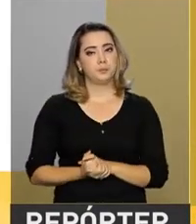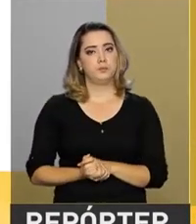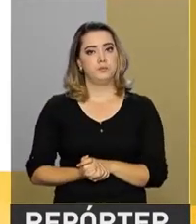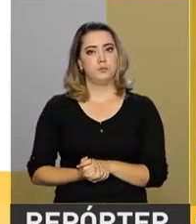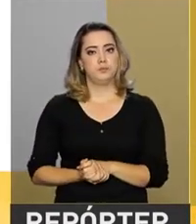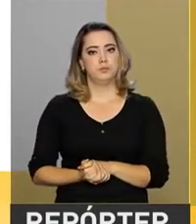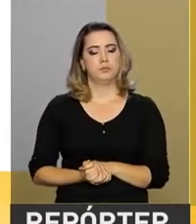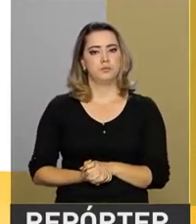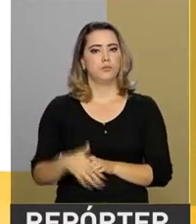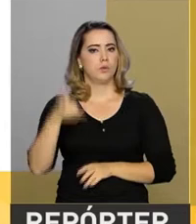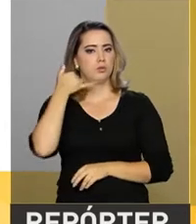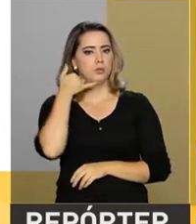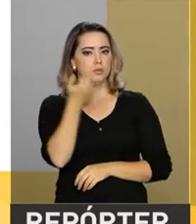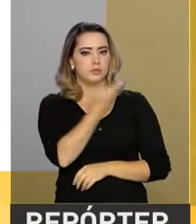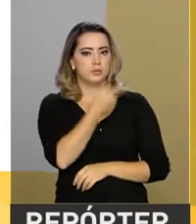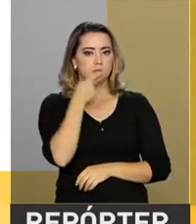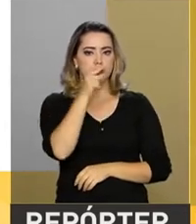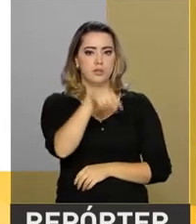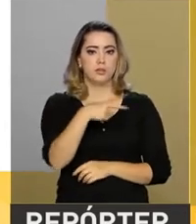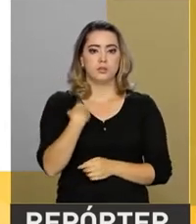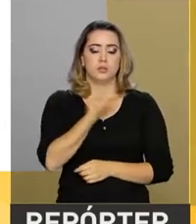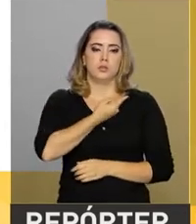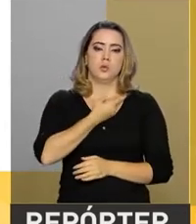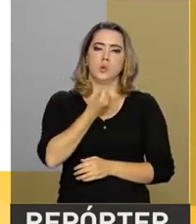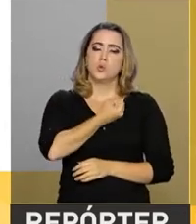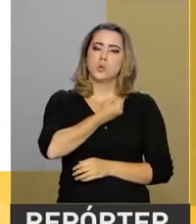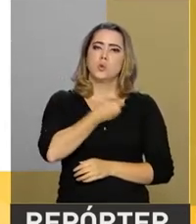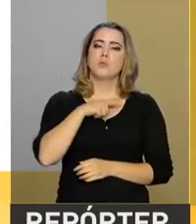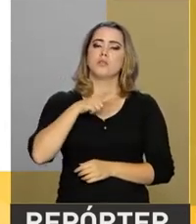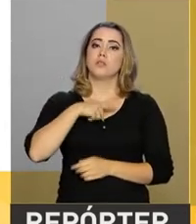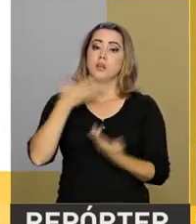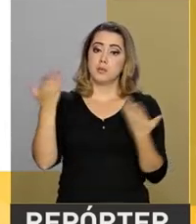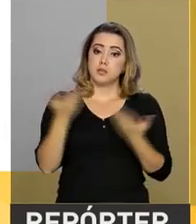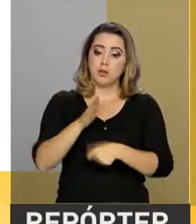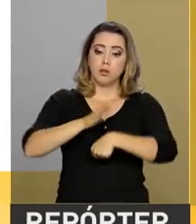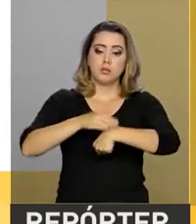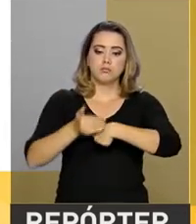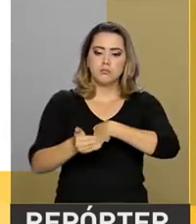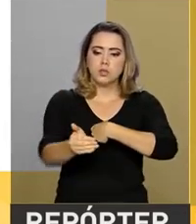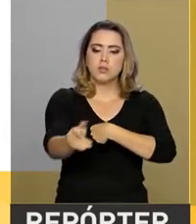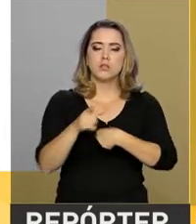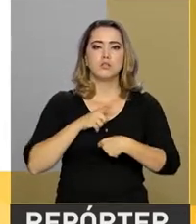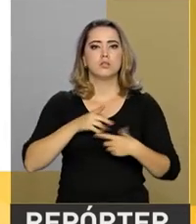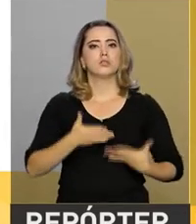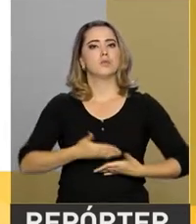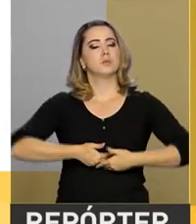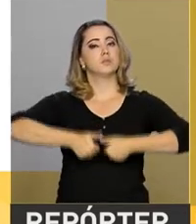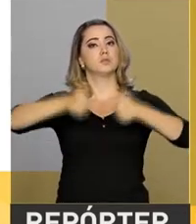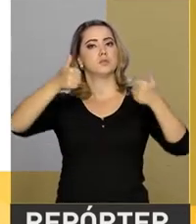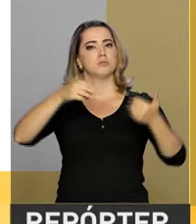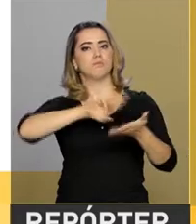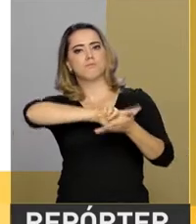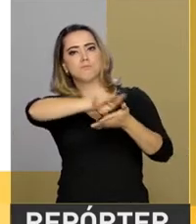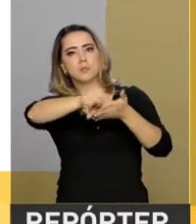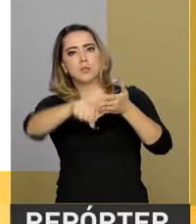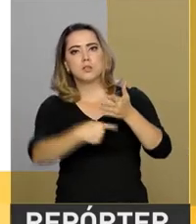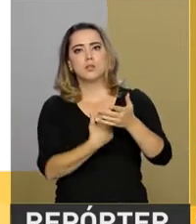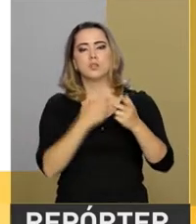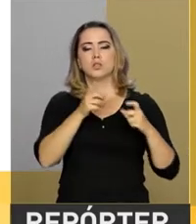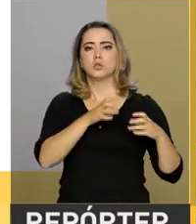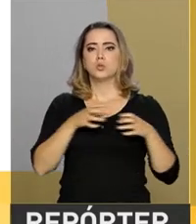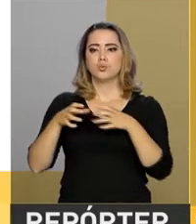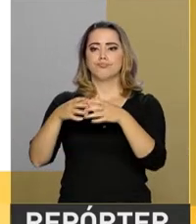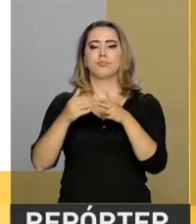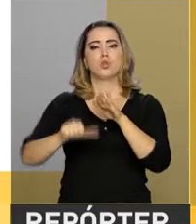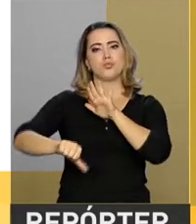do Instituto de Segurança Pública aí do Estado do Rio de Janeiro é que nesse período nós tivemos melhoras em várias modalidades